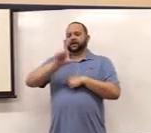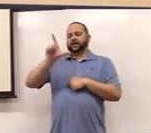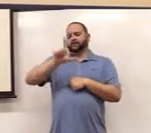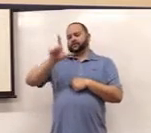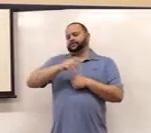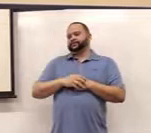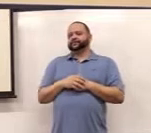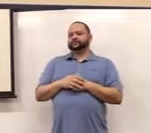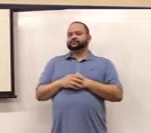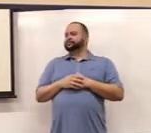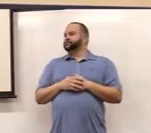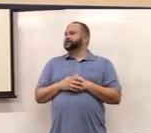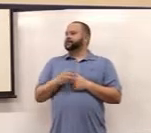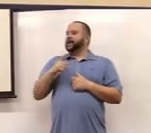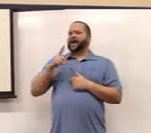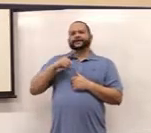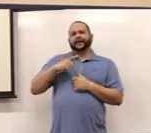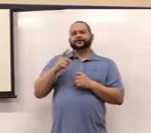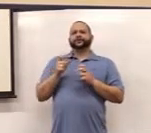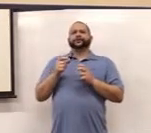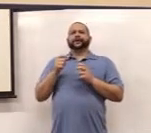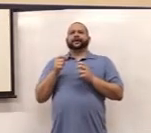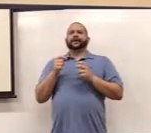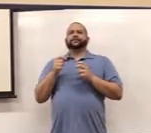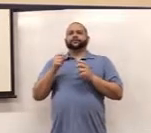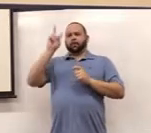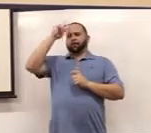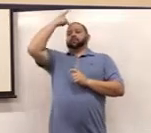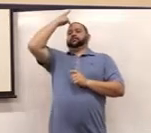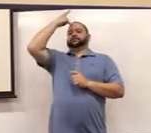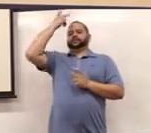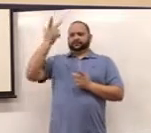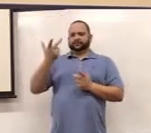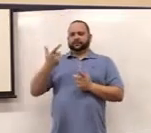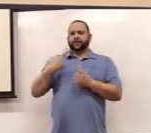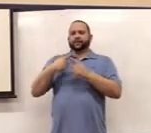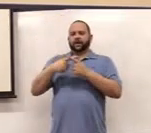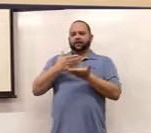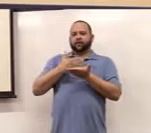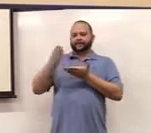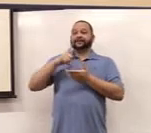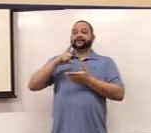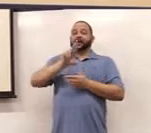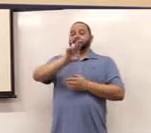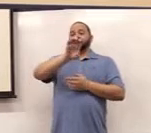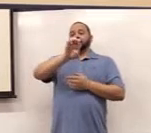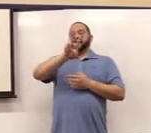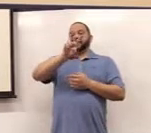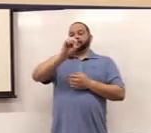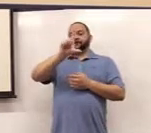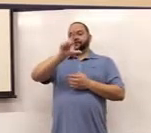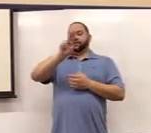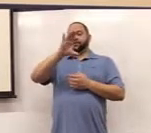Francesa. Isso muda a cabeça do Beethoven pro resto da vida. A Revolução Francesa, todo mundo já estudou,